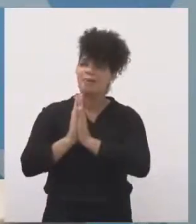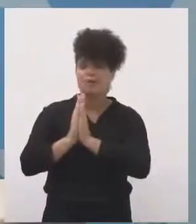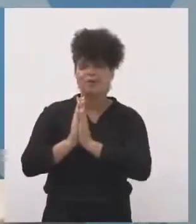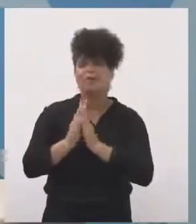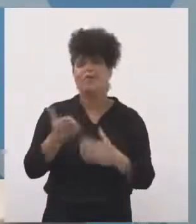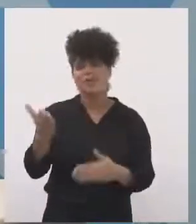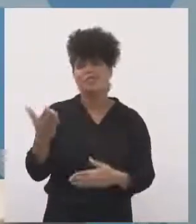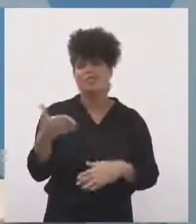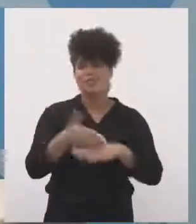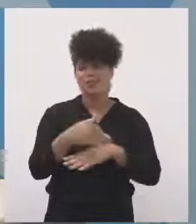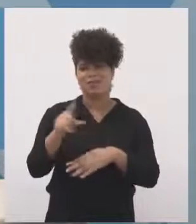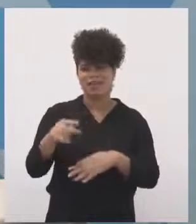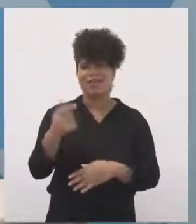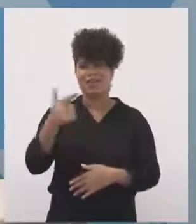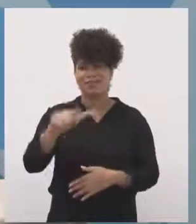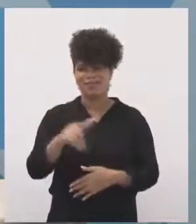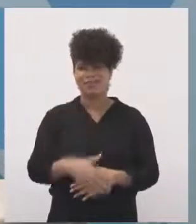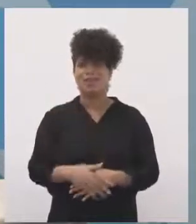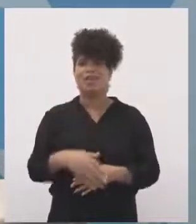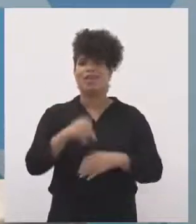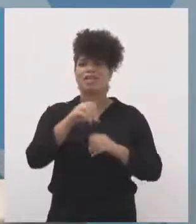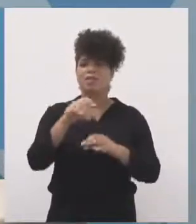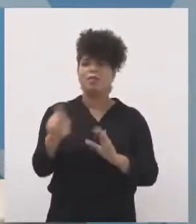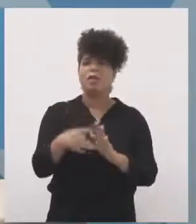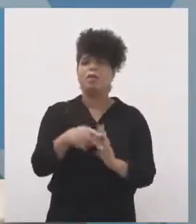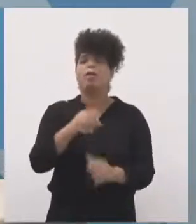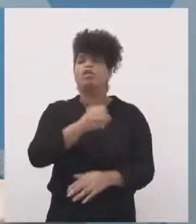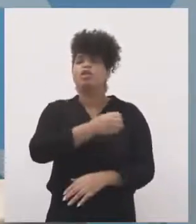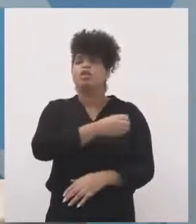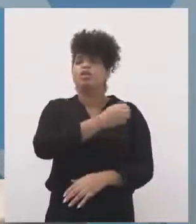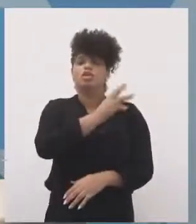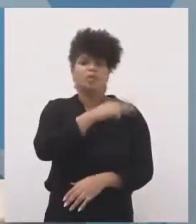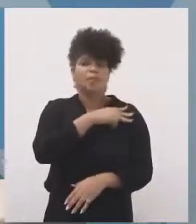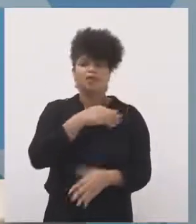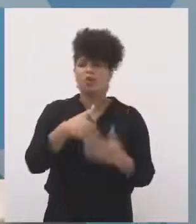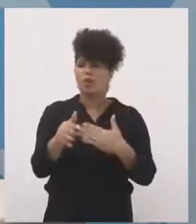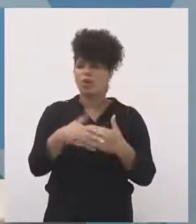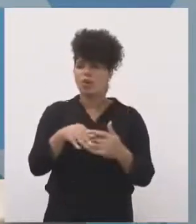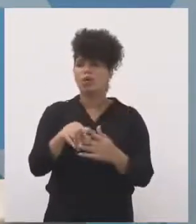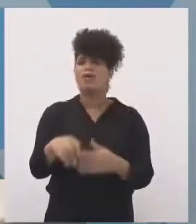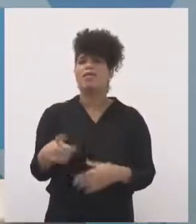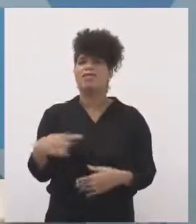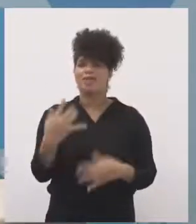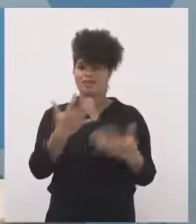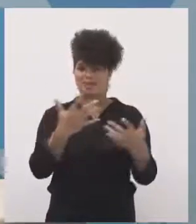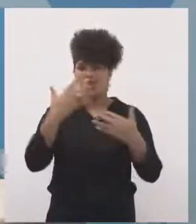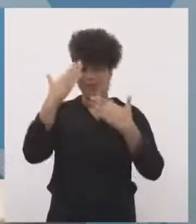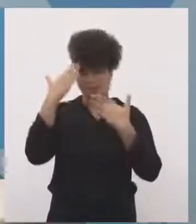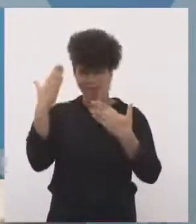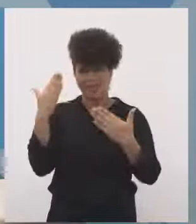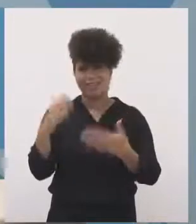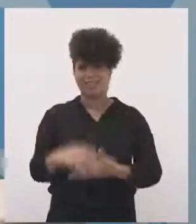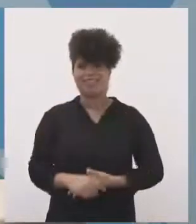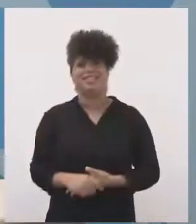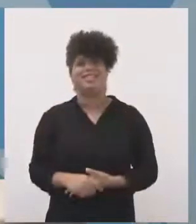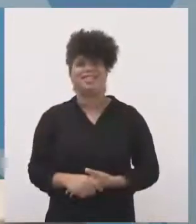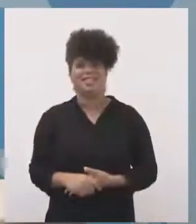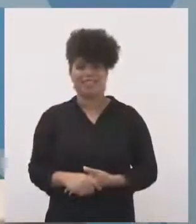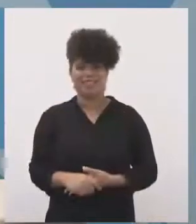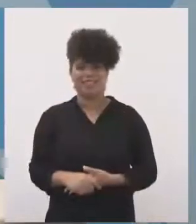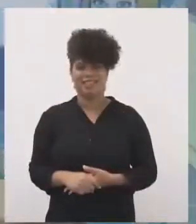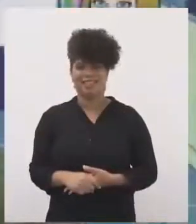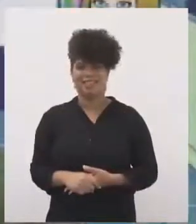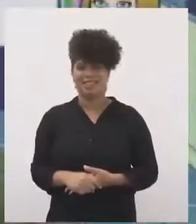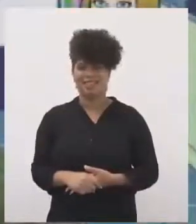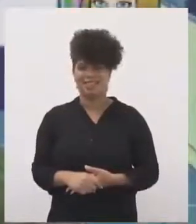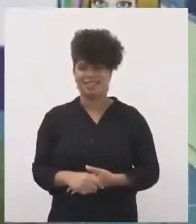próxima formação para anos finais, para ensino médio, para o que tiver a gente está querendo e a gente agradece muito.